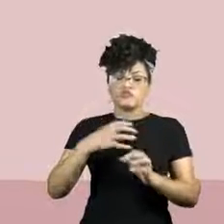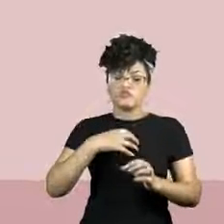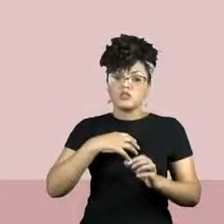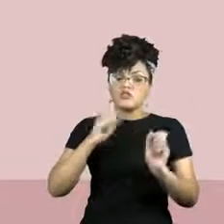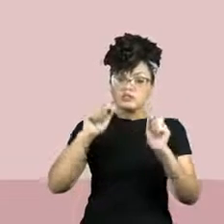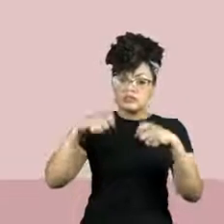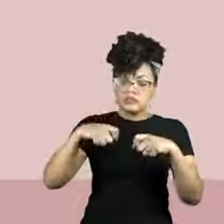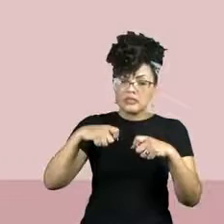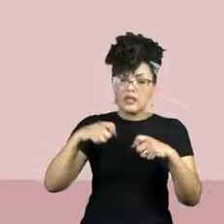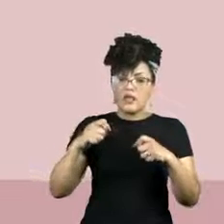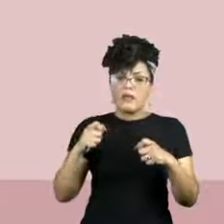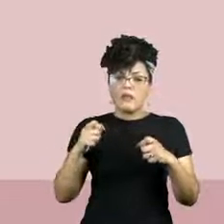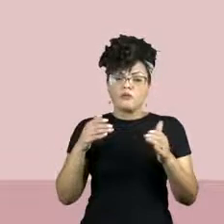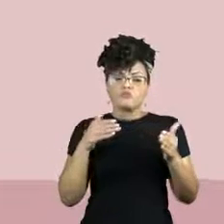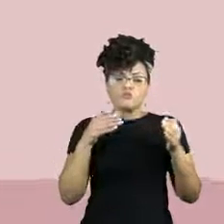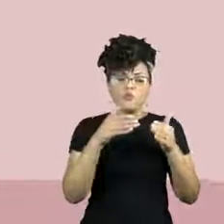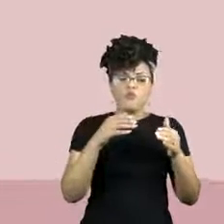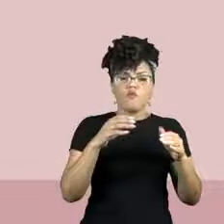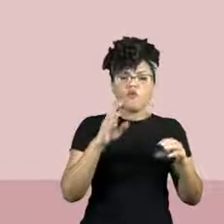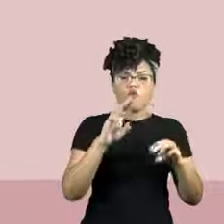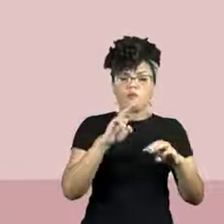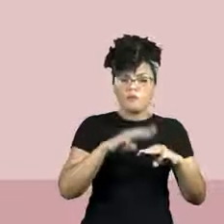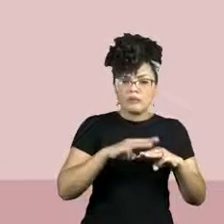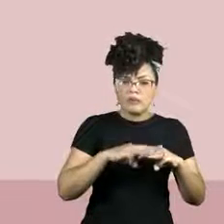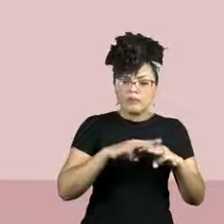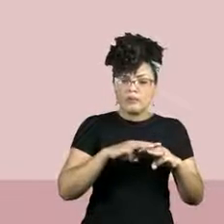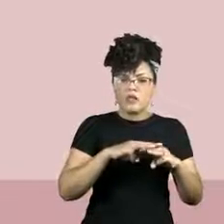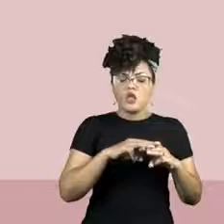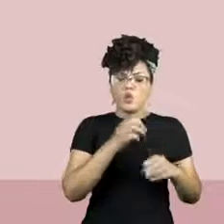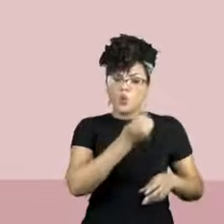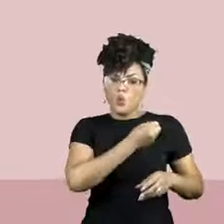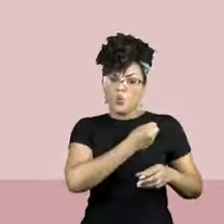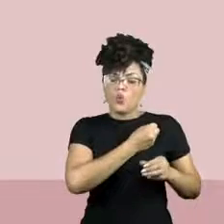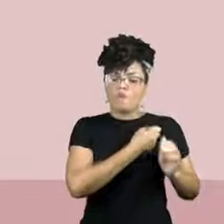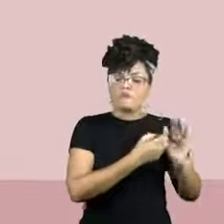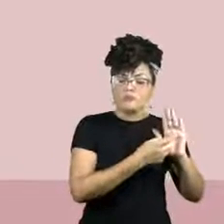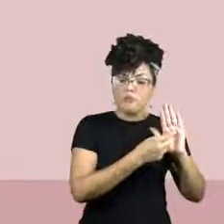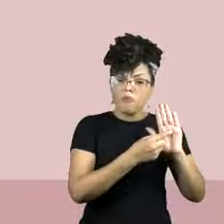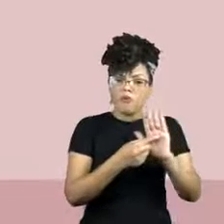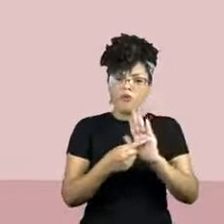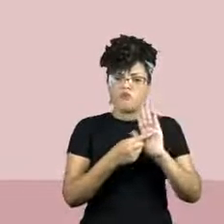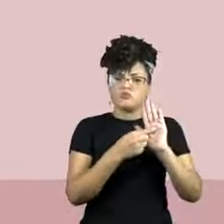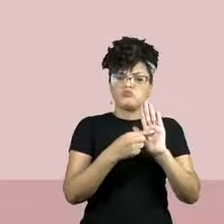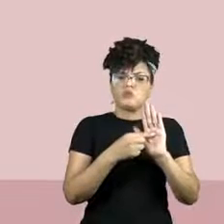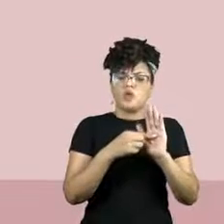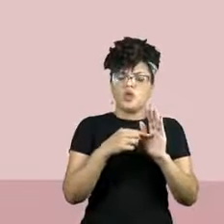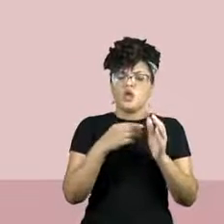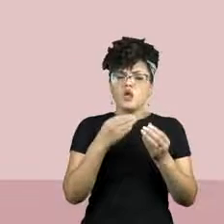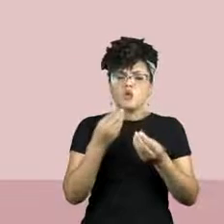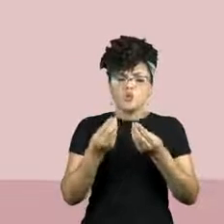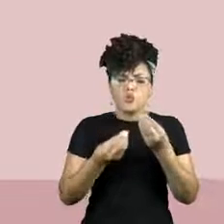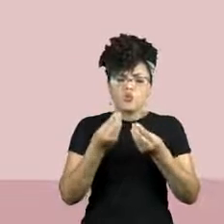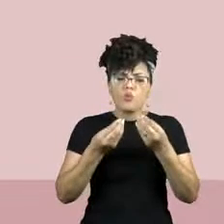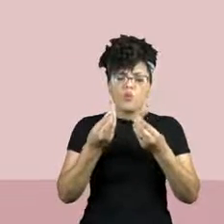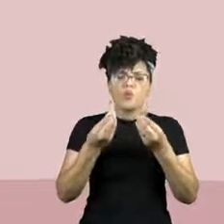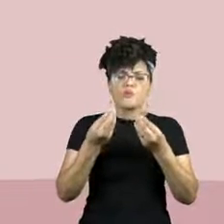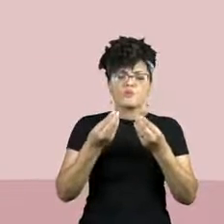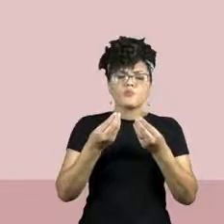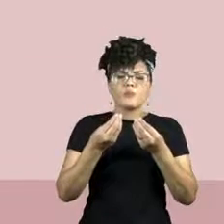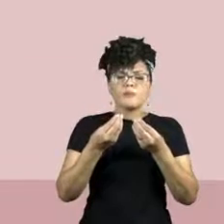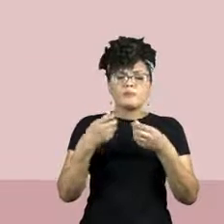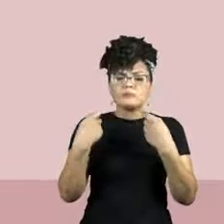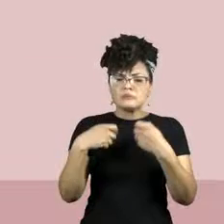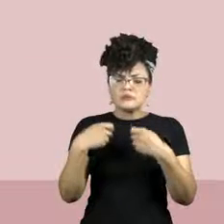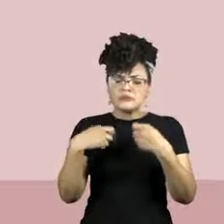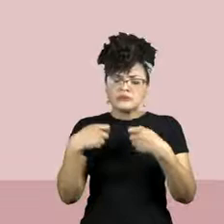corresponder matematicamente, de tal maneira que os números nos mostrem qual é o valor necessário, né? Qual é